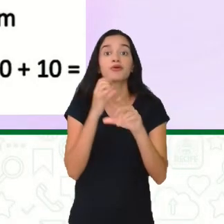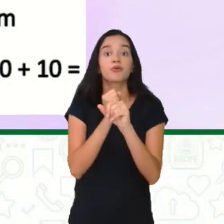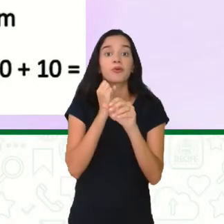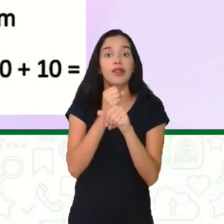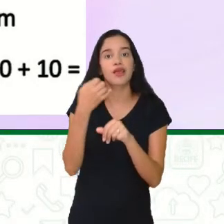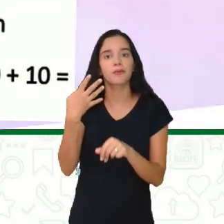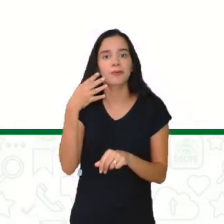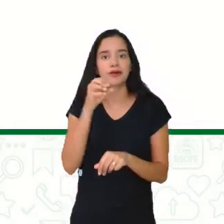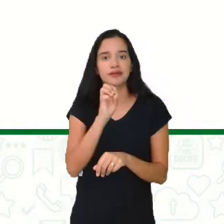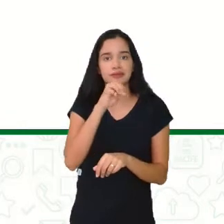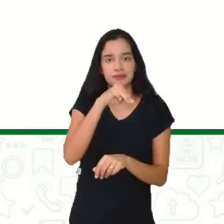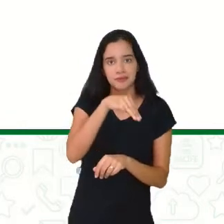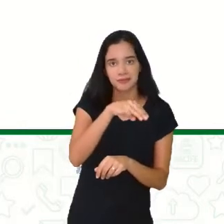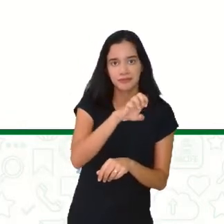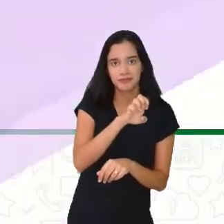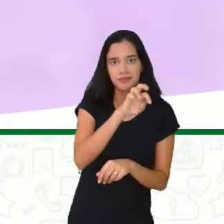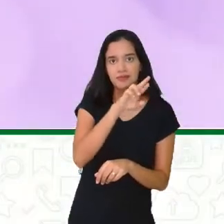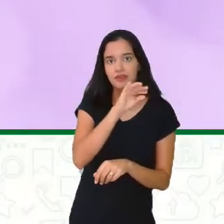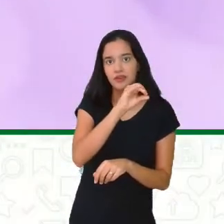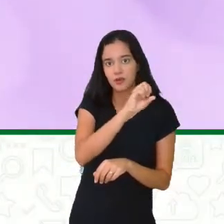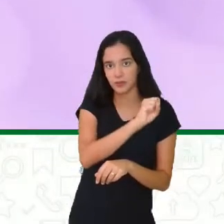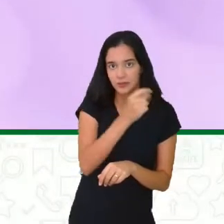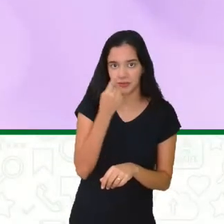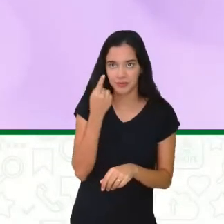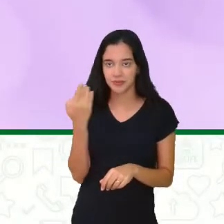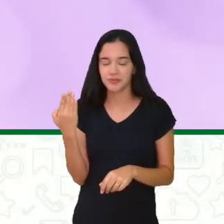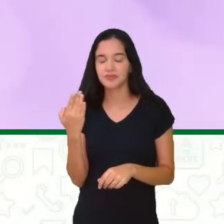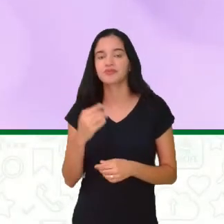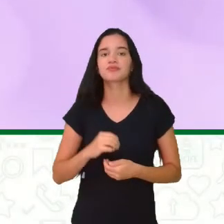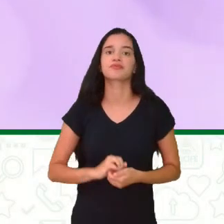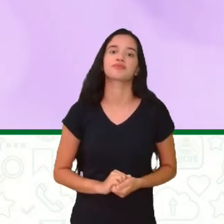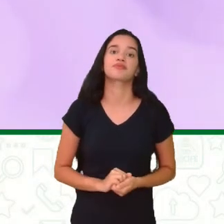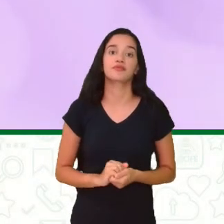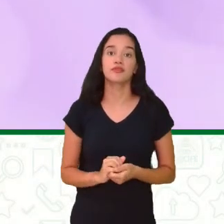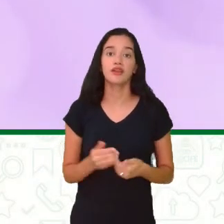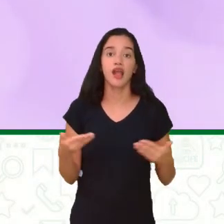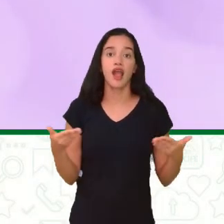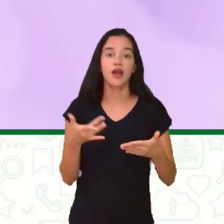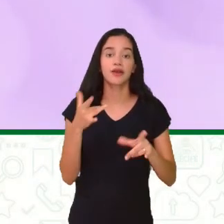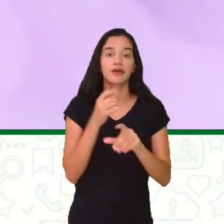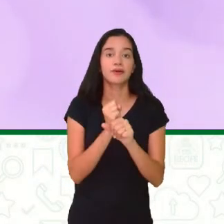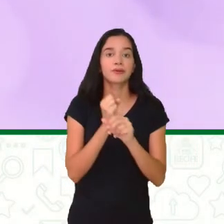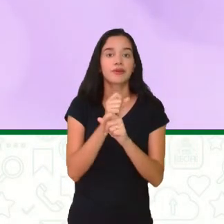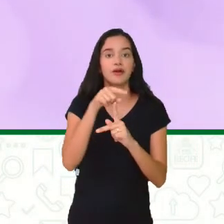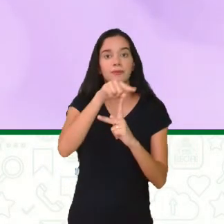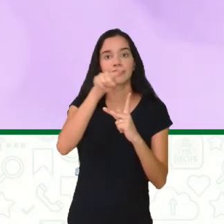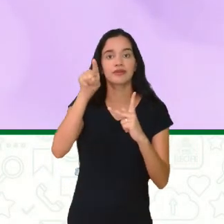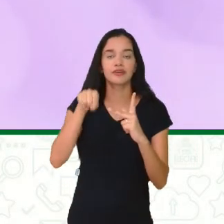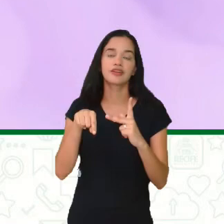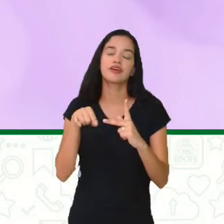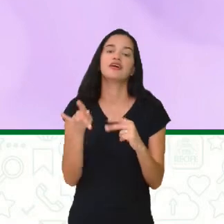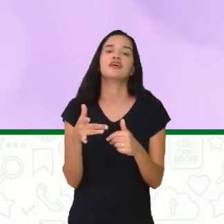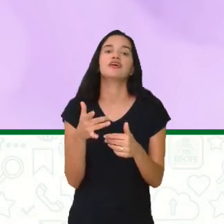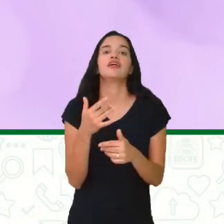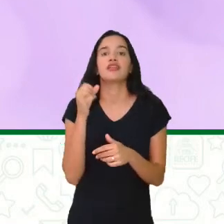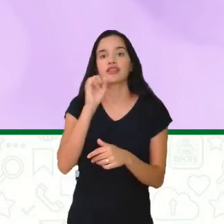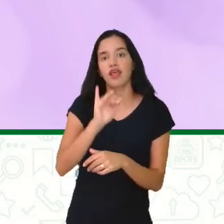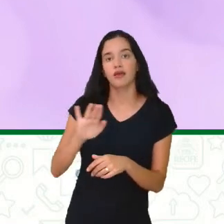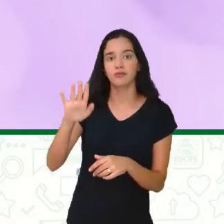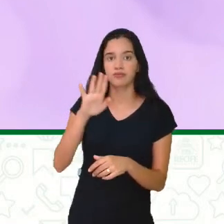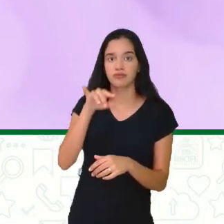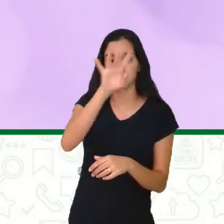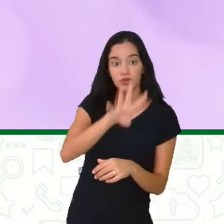ok? Vamos à próxima. Olha só. Vamos calcular o perímetro das figuras planas na